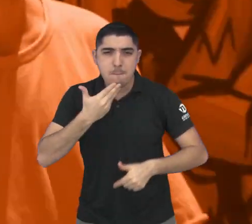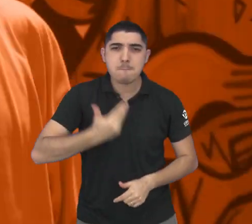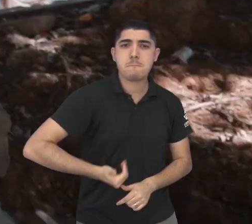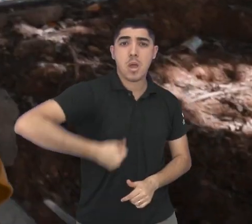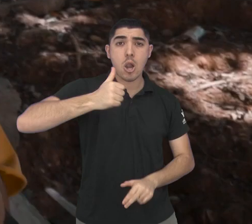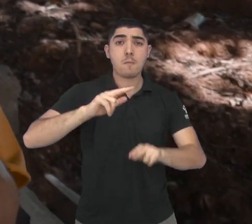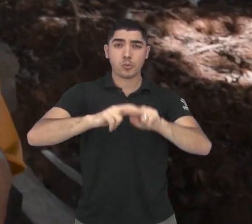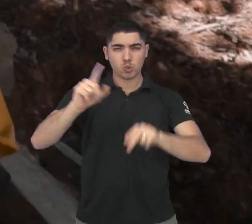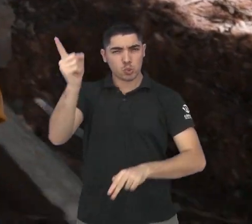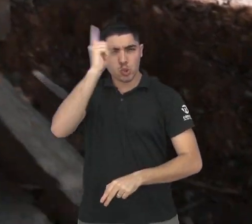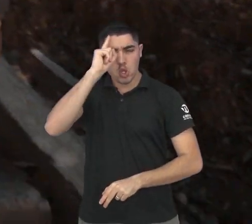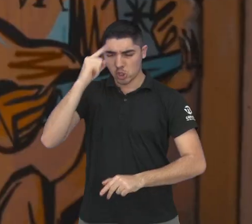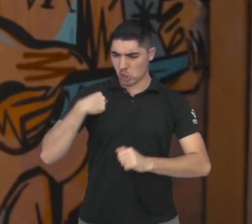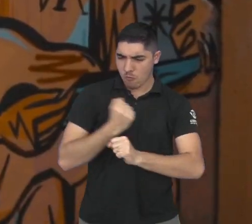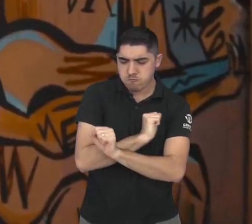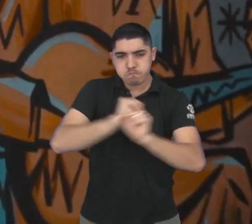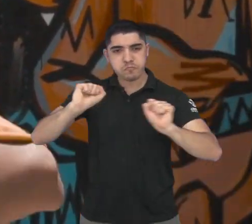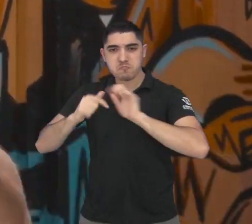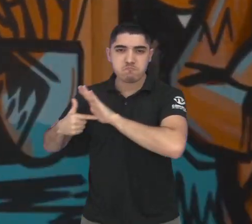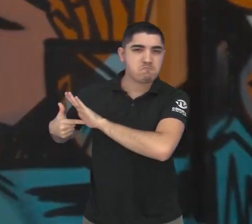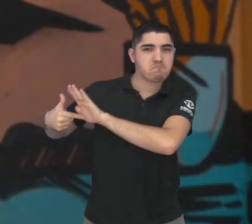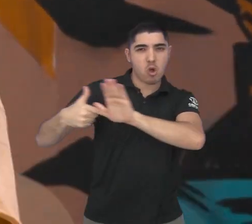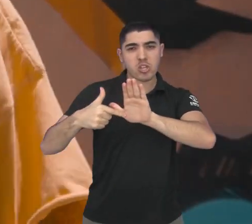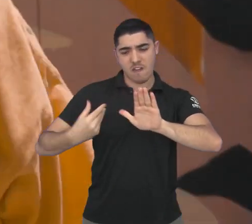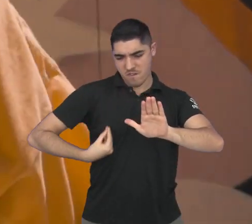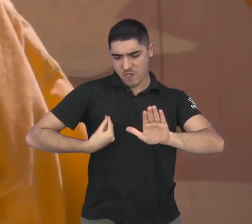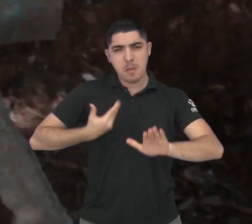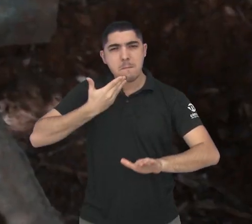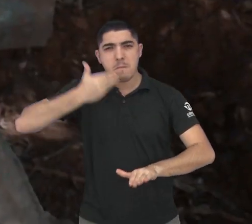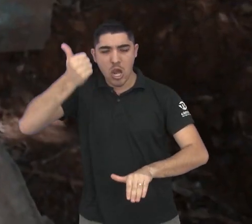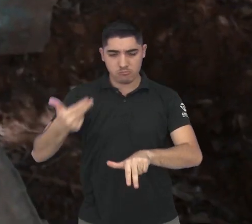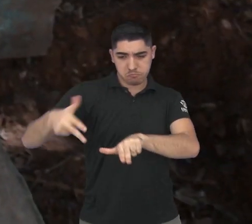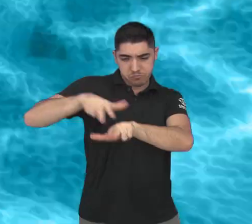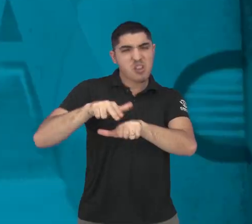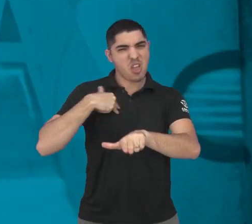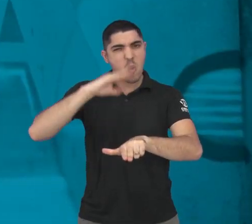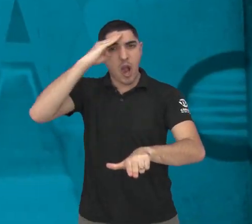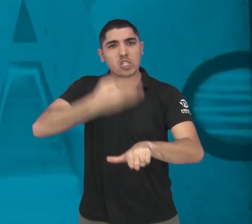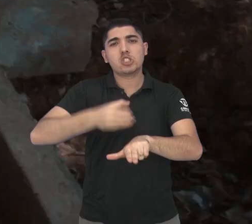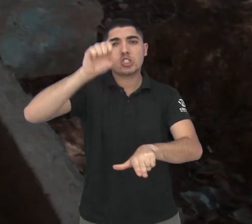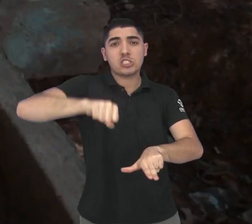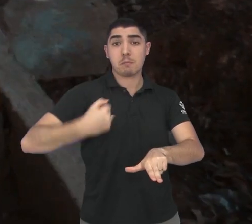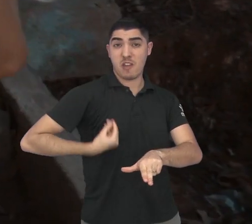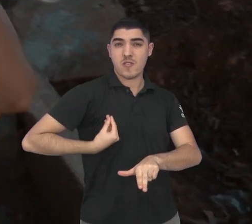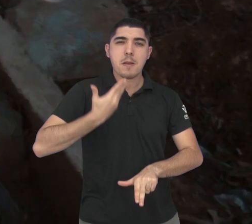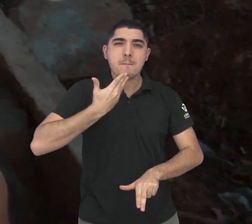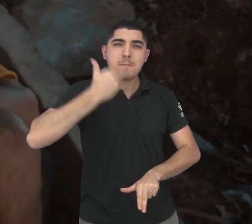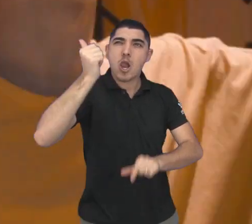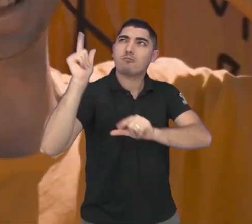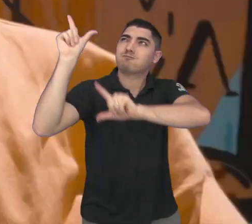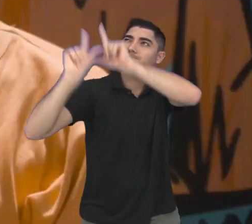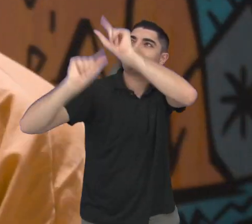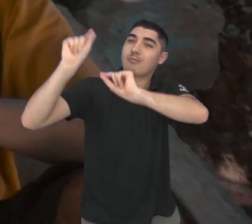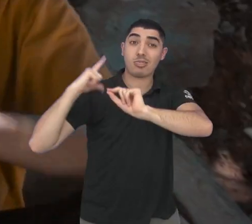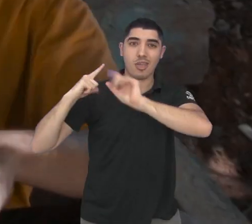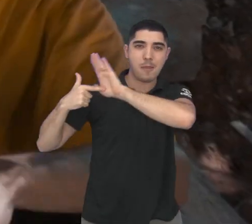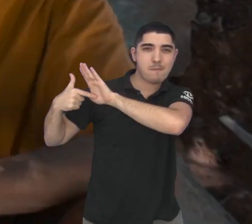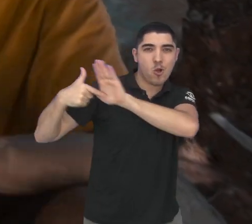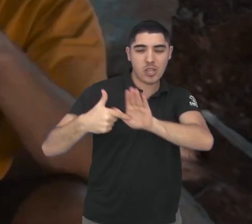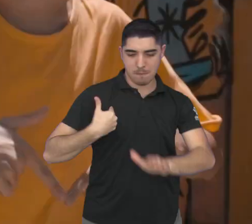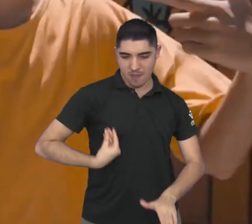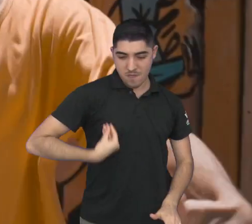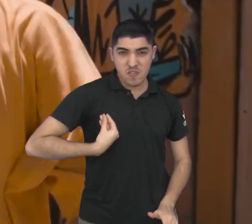meu barulho. Tem em reencarnação, frequência e emanação. E juro que já vi um olhar virar constelação. Tá escrito nas estrelas e não é